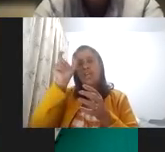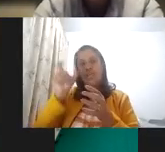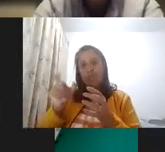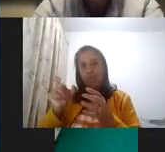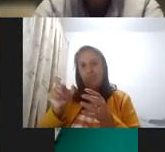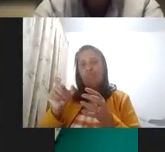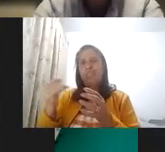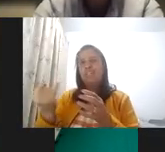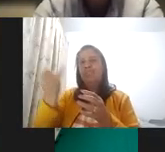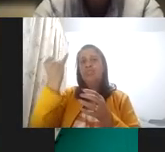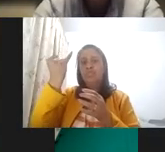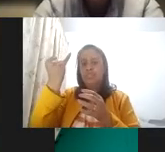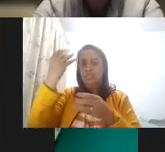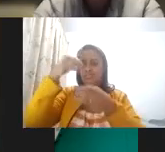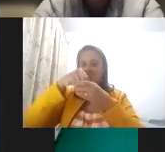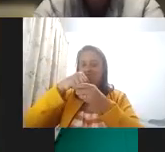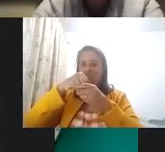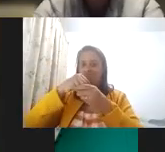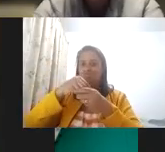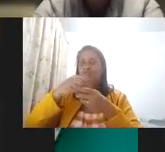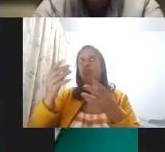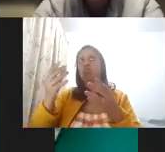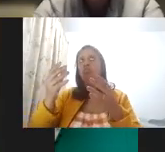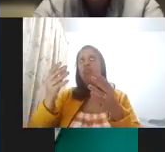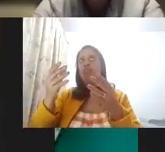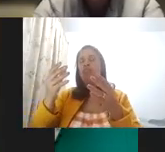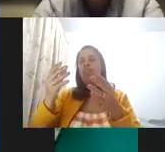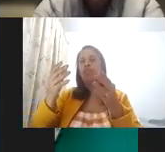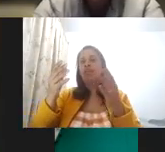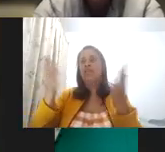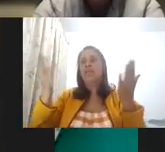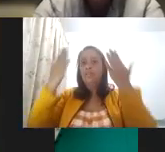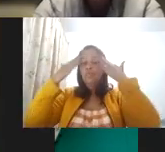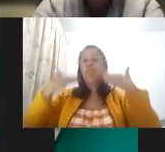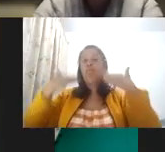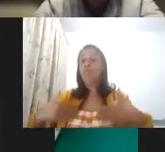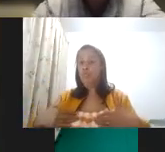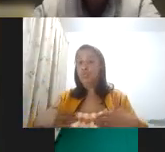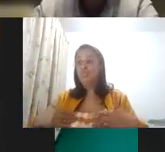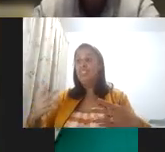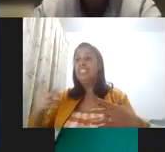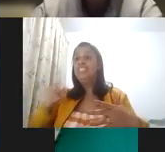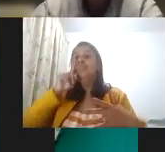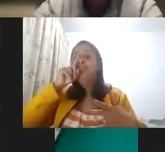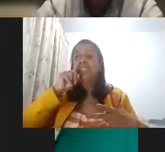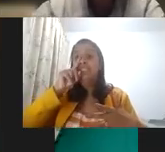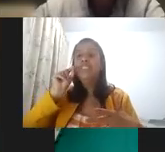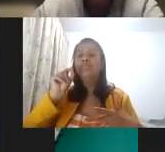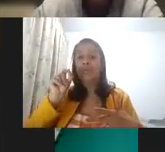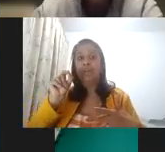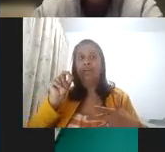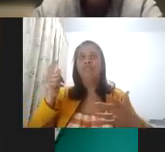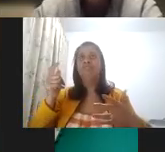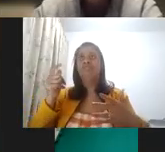região que está muito sujeita a dores, a traumas, né? Eu mesmo estou com uma amiga que caiu de bicicleta